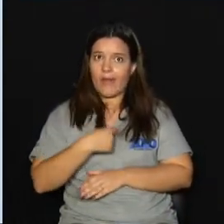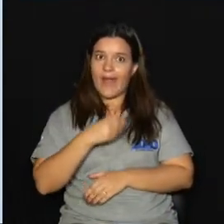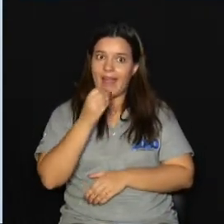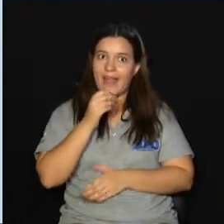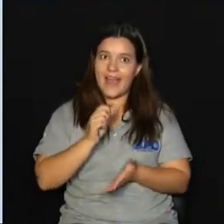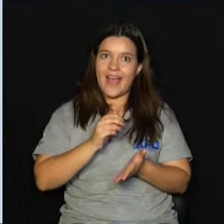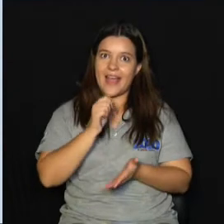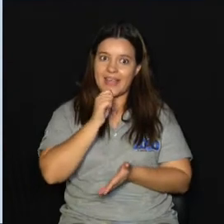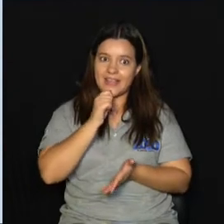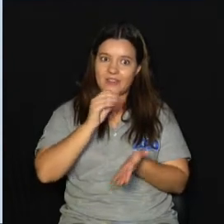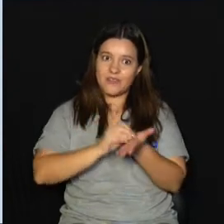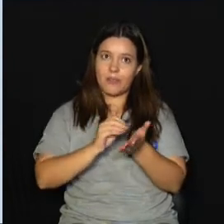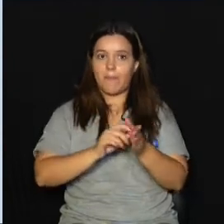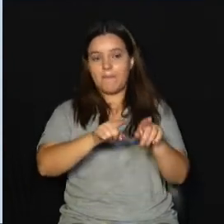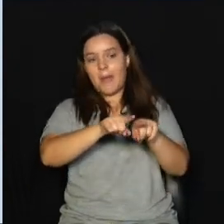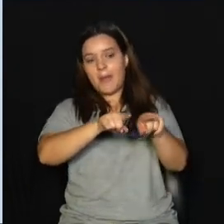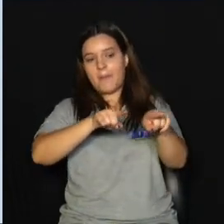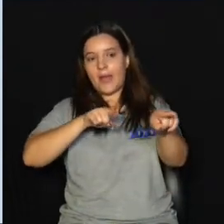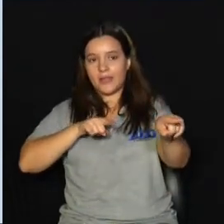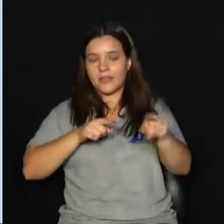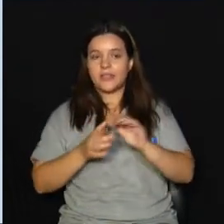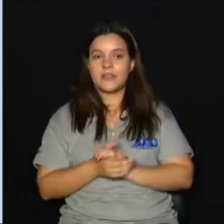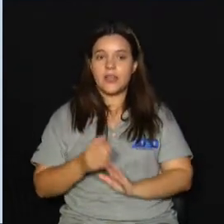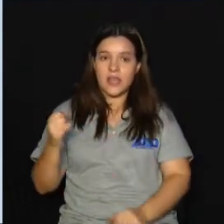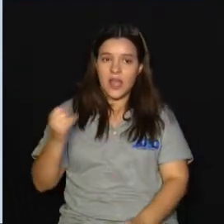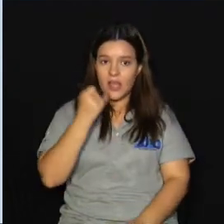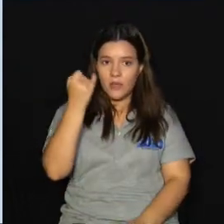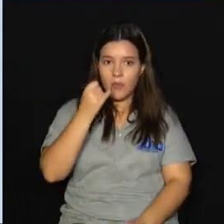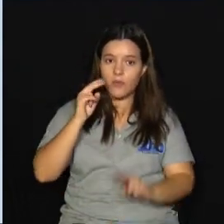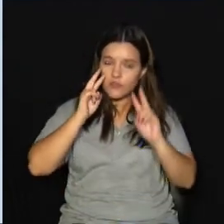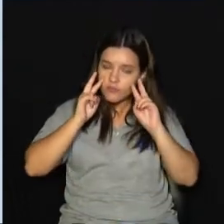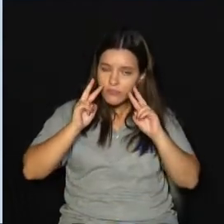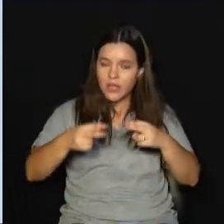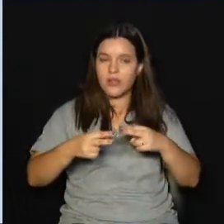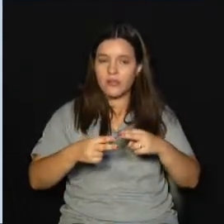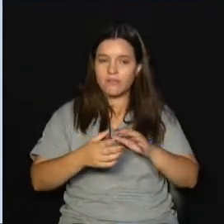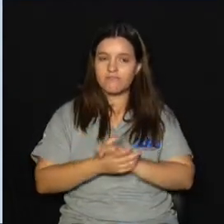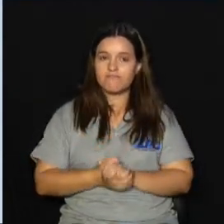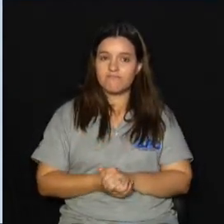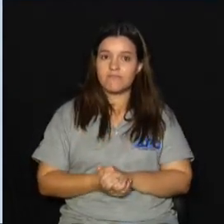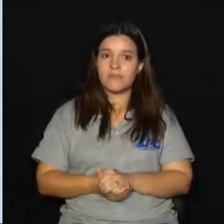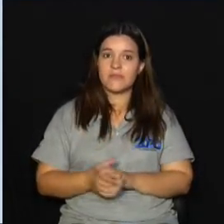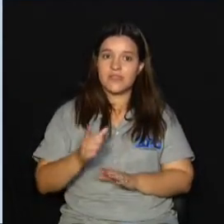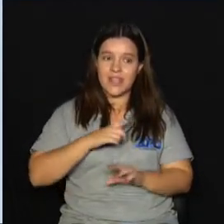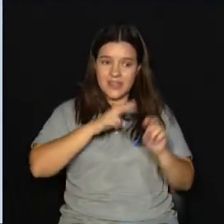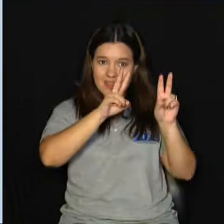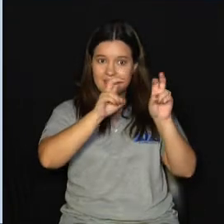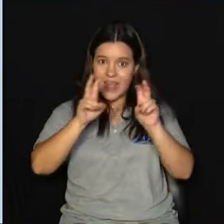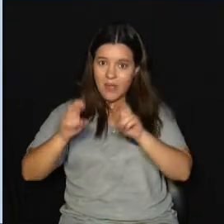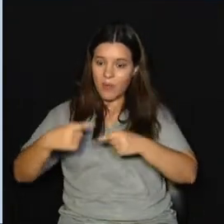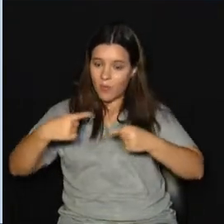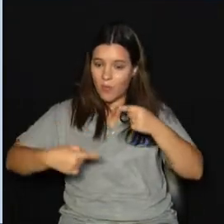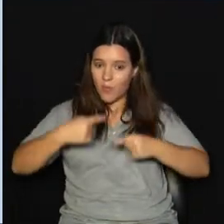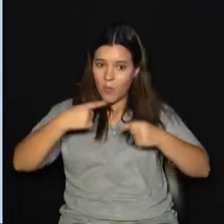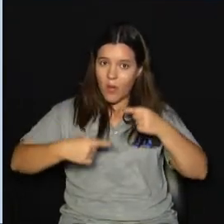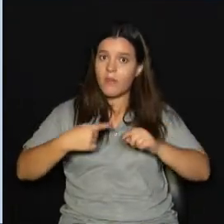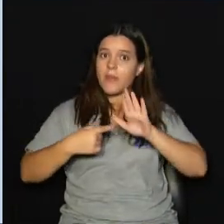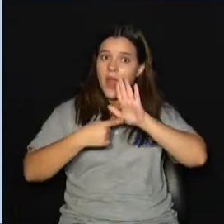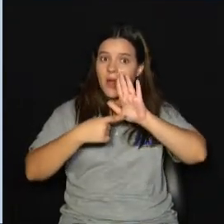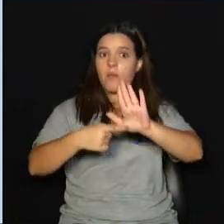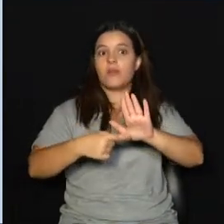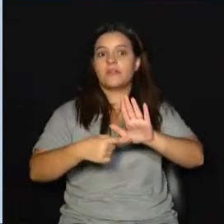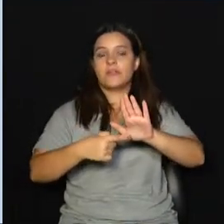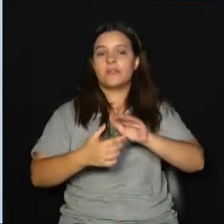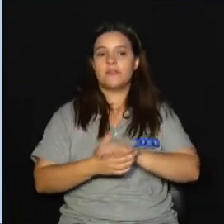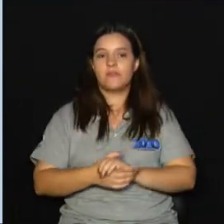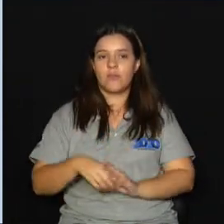do ideal, mas acho que é importante a gente ver que essas questões estão, essas políticas, né, estão trazendo algum resultado, e a